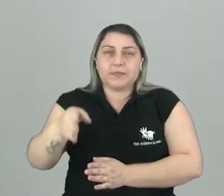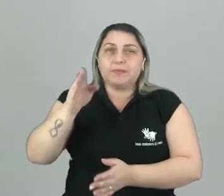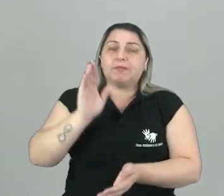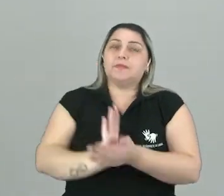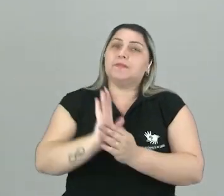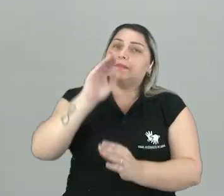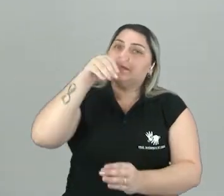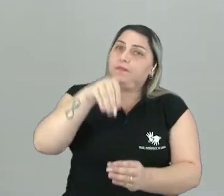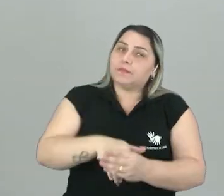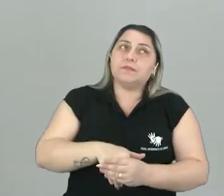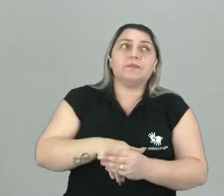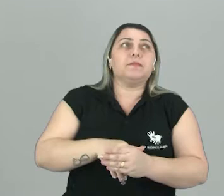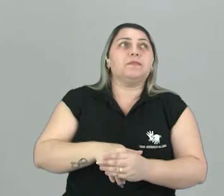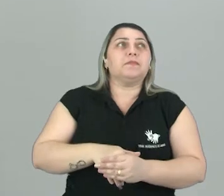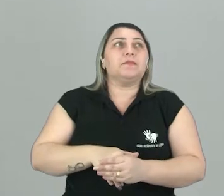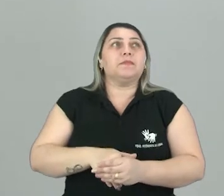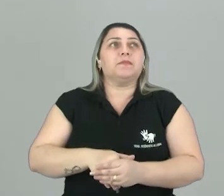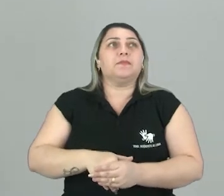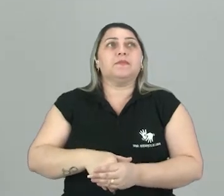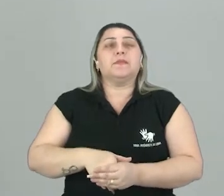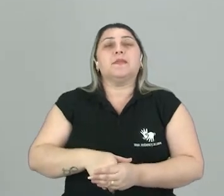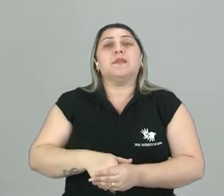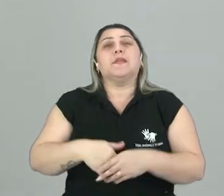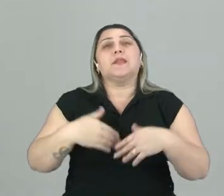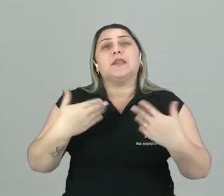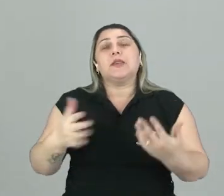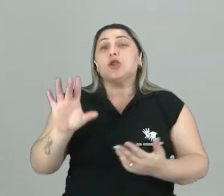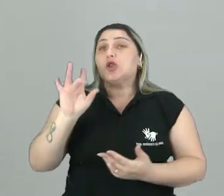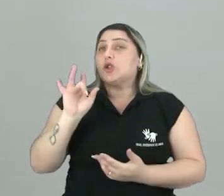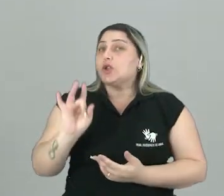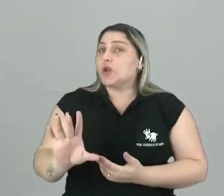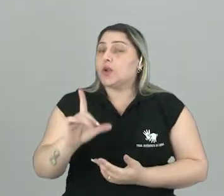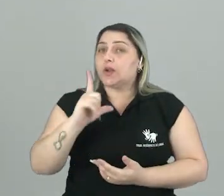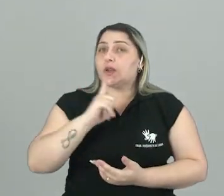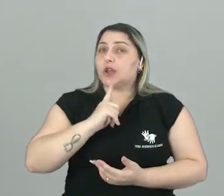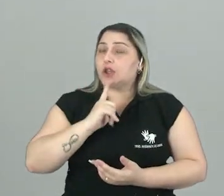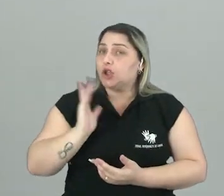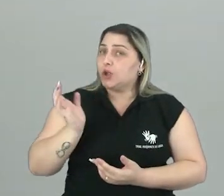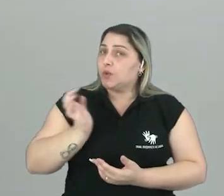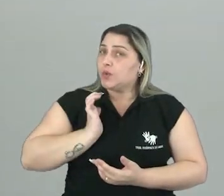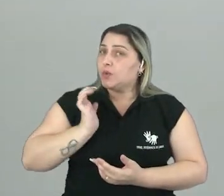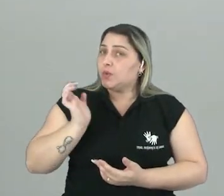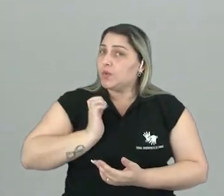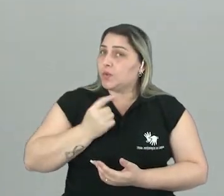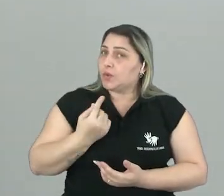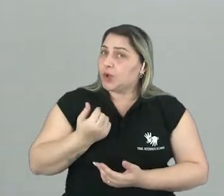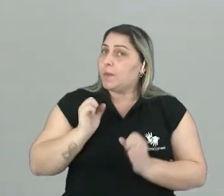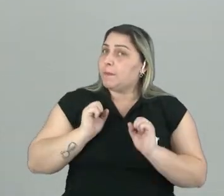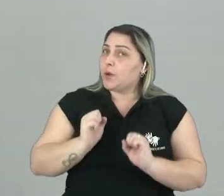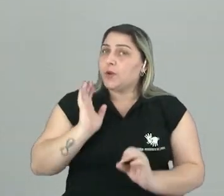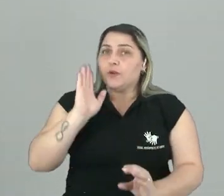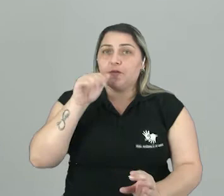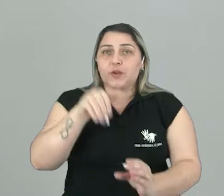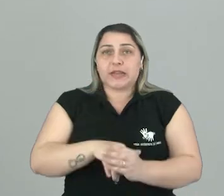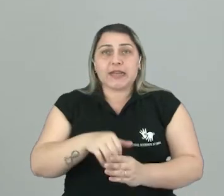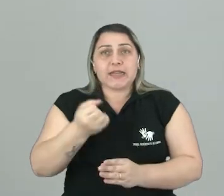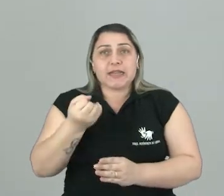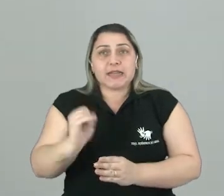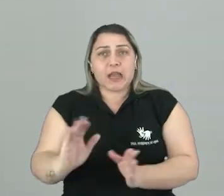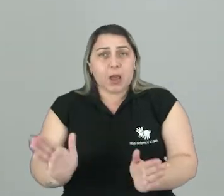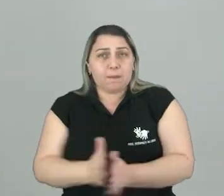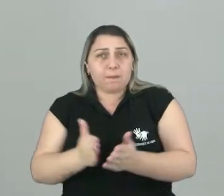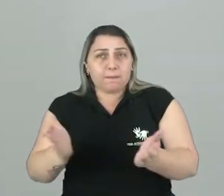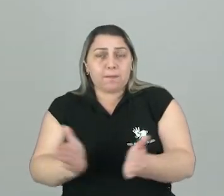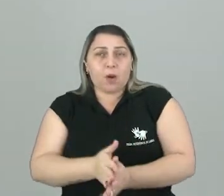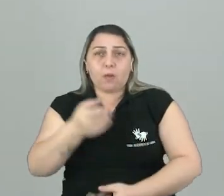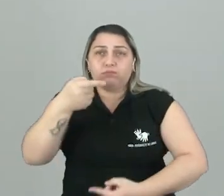um voto considerado censitário, ou seja, só aqueles que tinham determinada quantia de renda, determinado valor